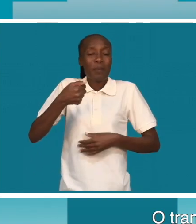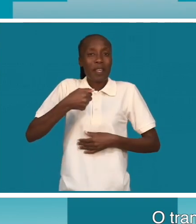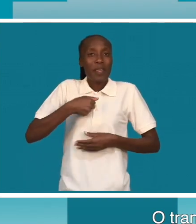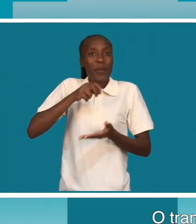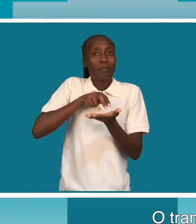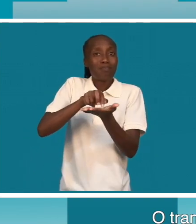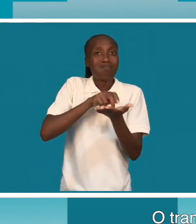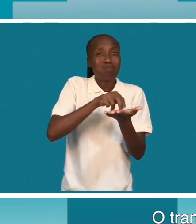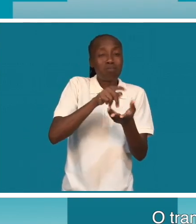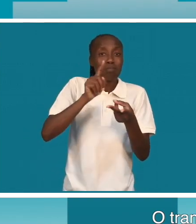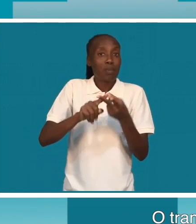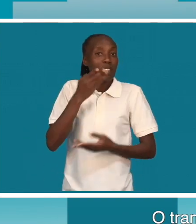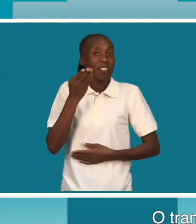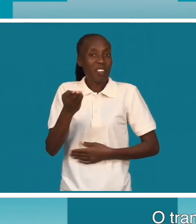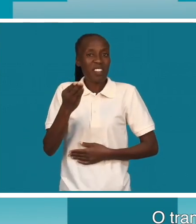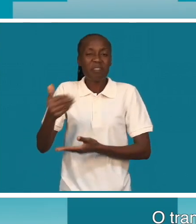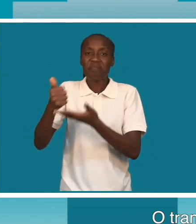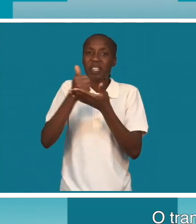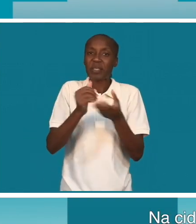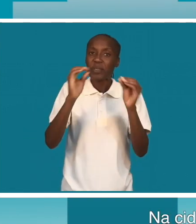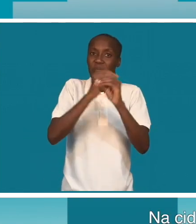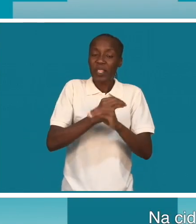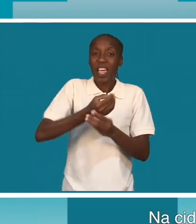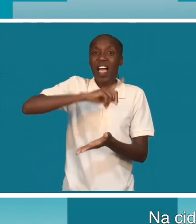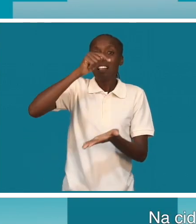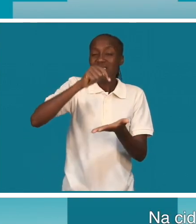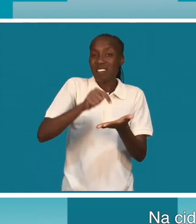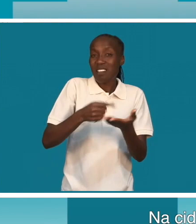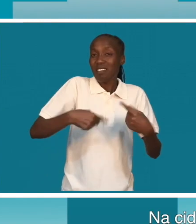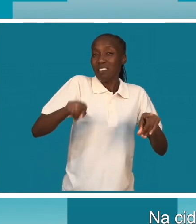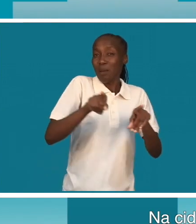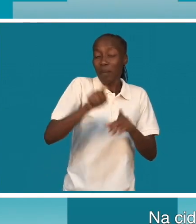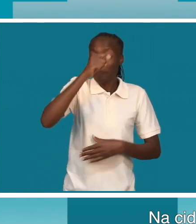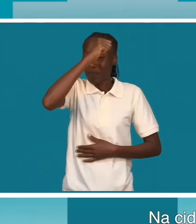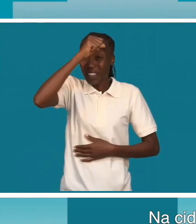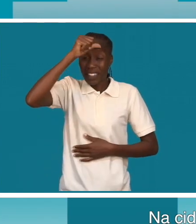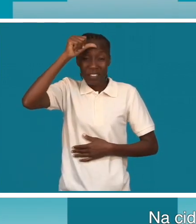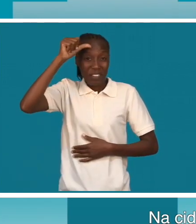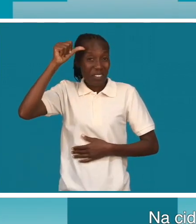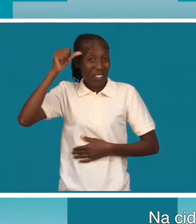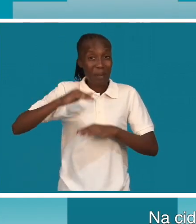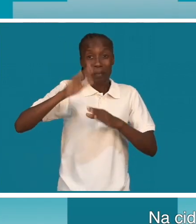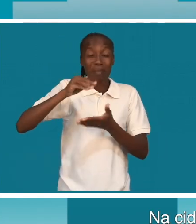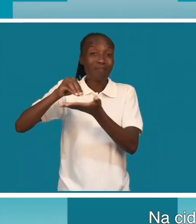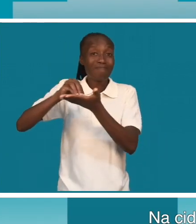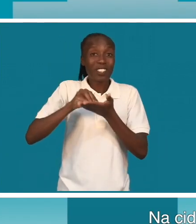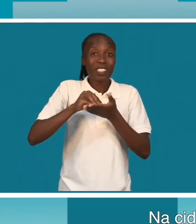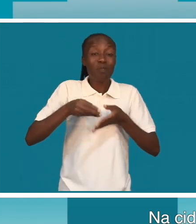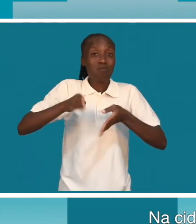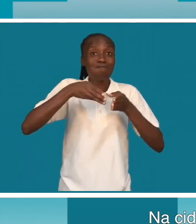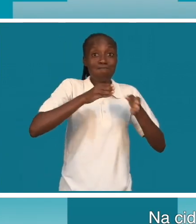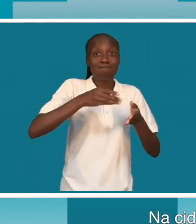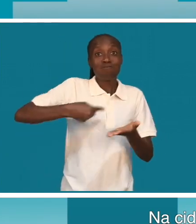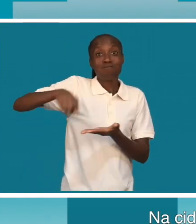deslocar. Isso não ajuda. A cidade em si, as dificuldades da acessibilidade, são passeios,